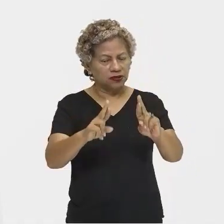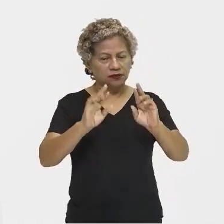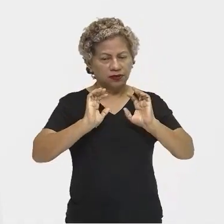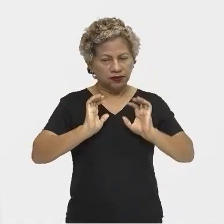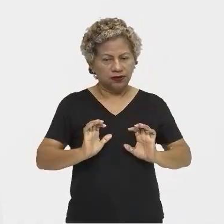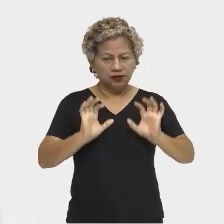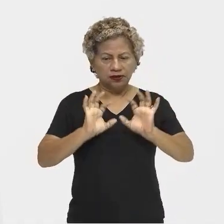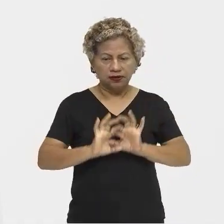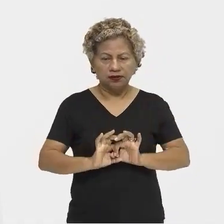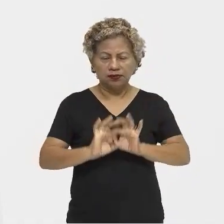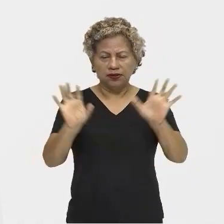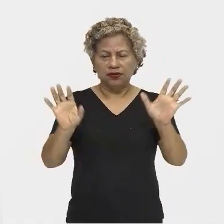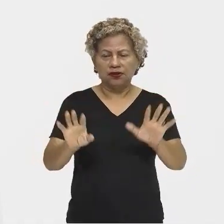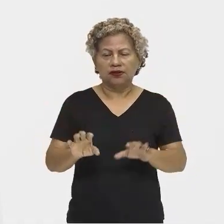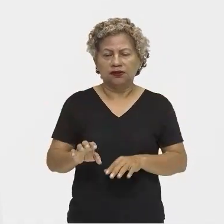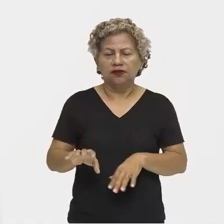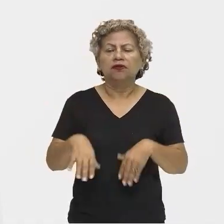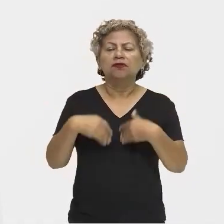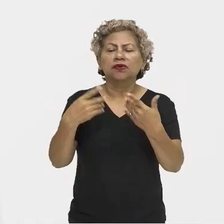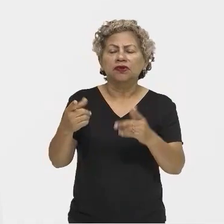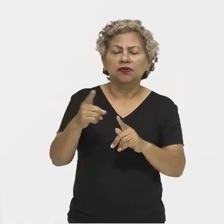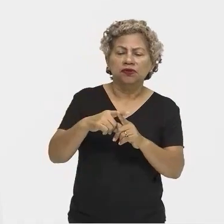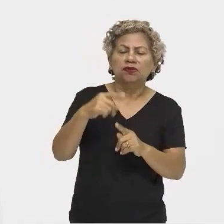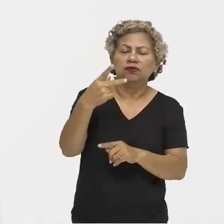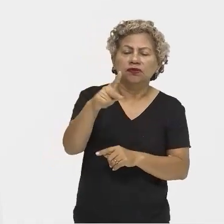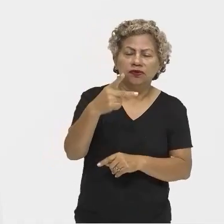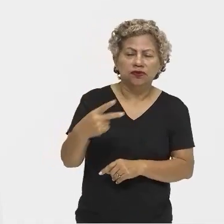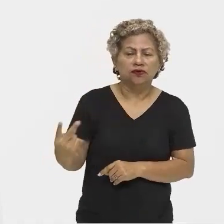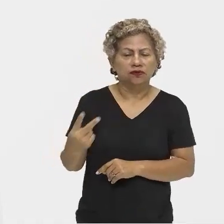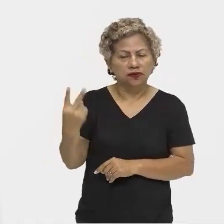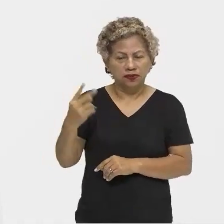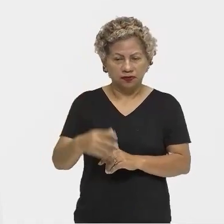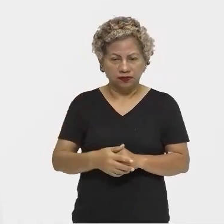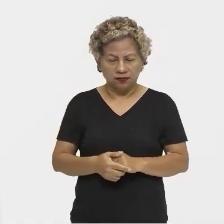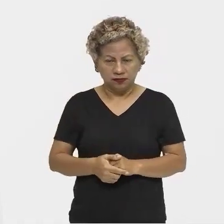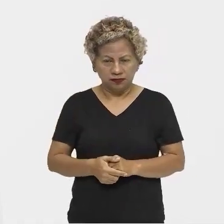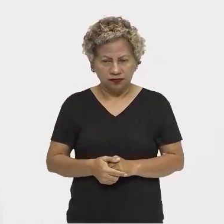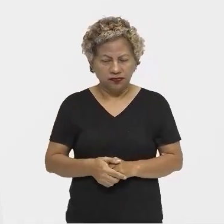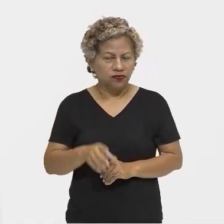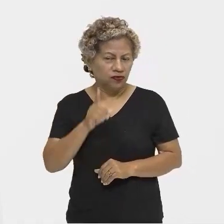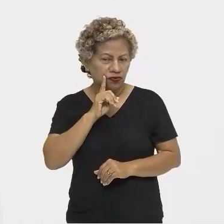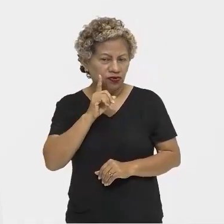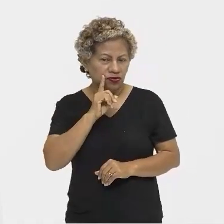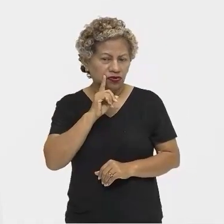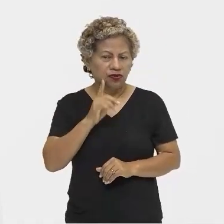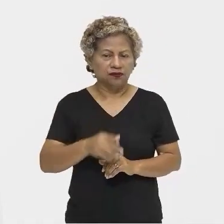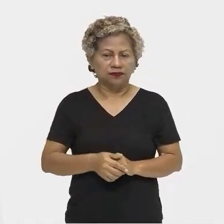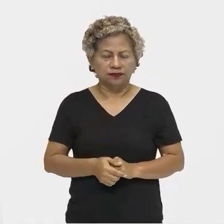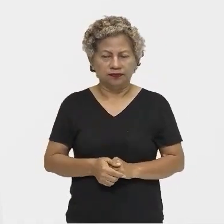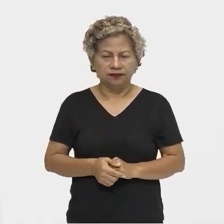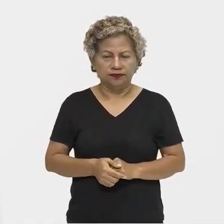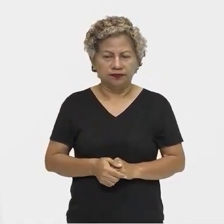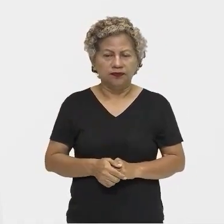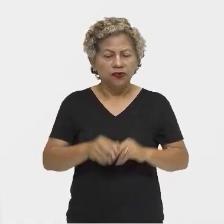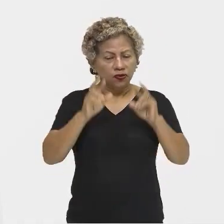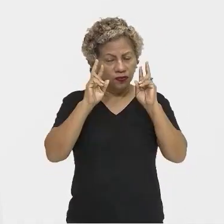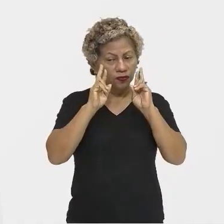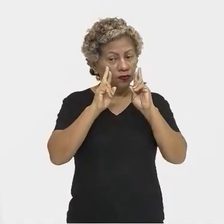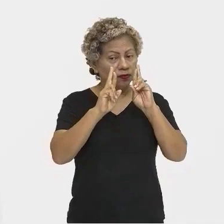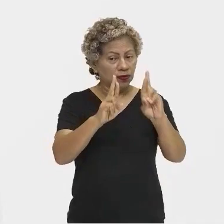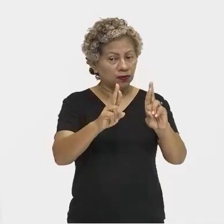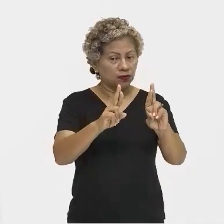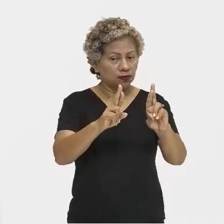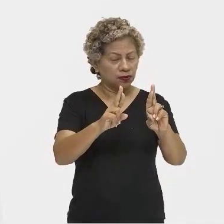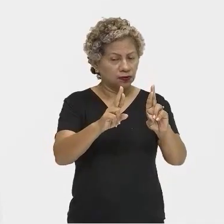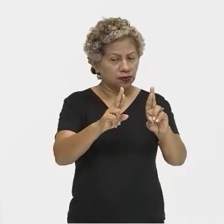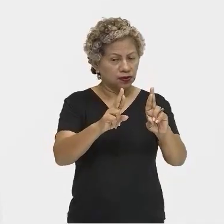são os seus? Então, quais são os valores que estão mais visíveis no teu dia a dia? O respeito. O